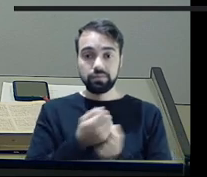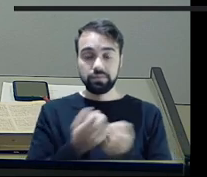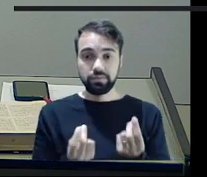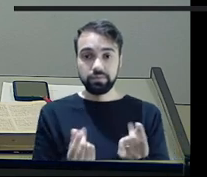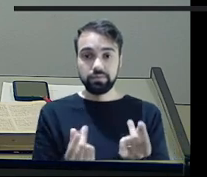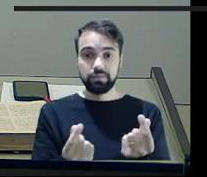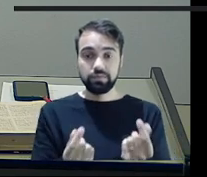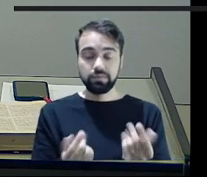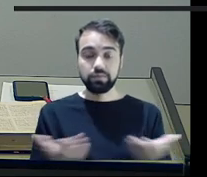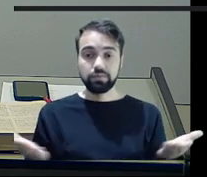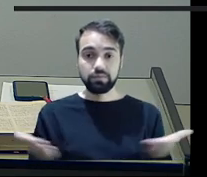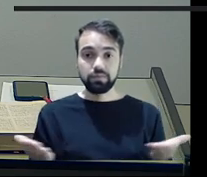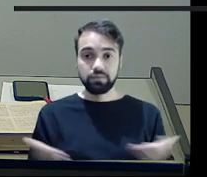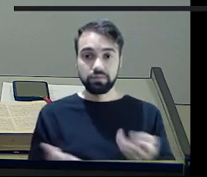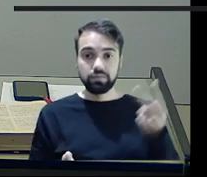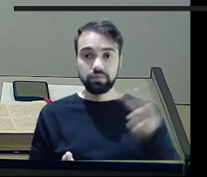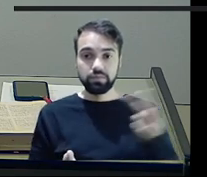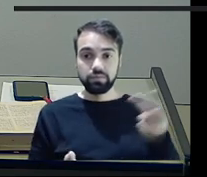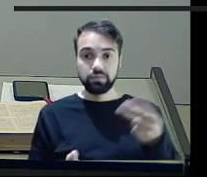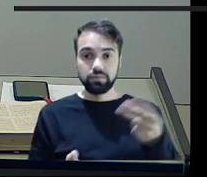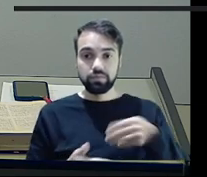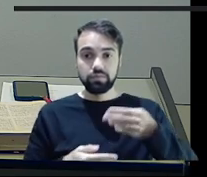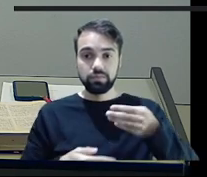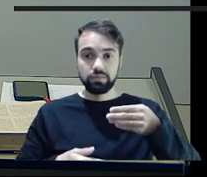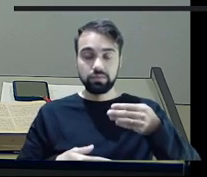em segunda discussão.